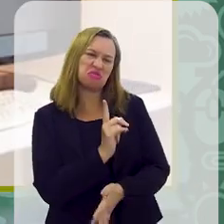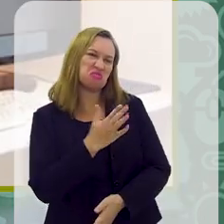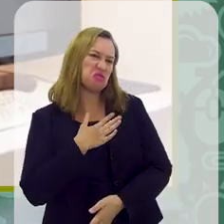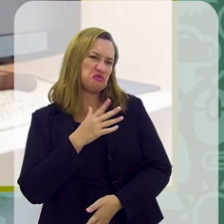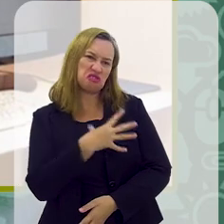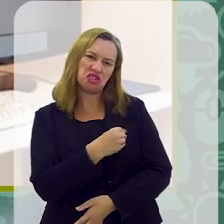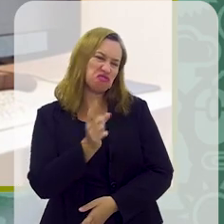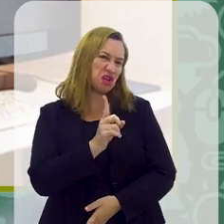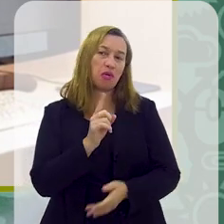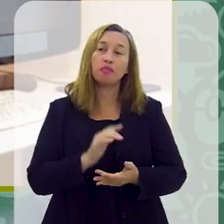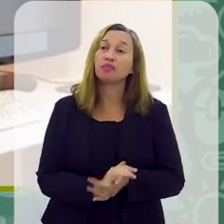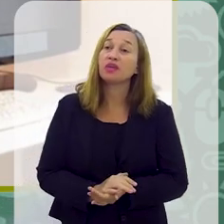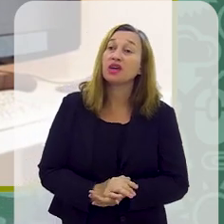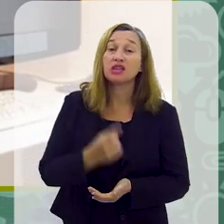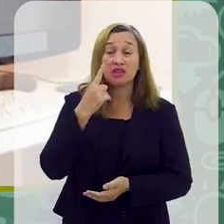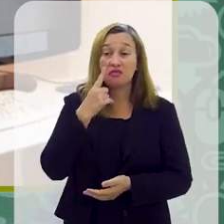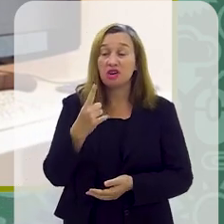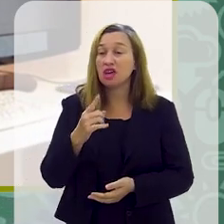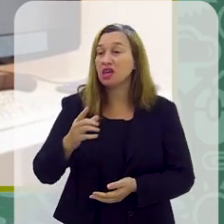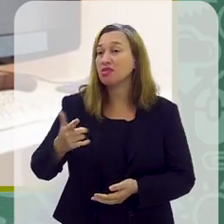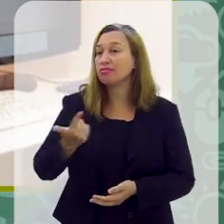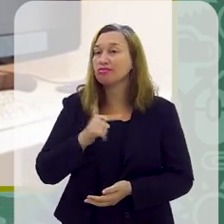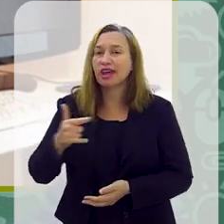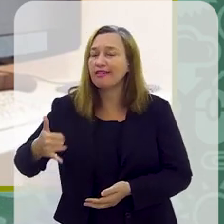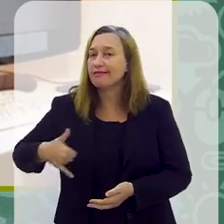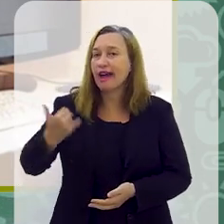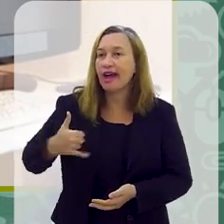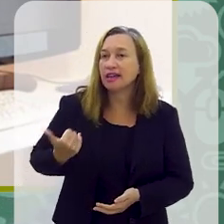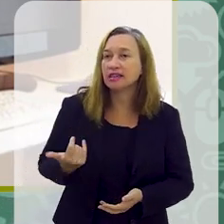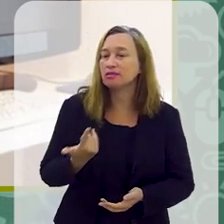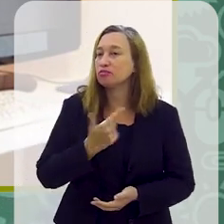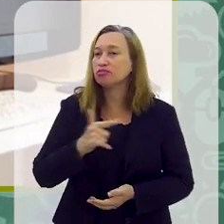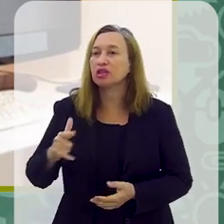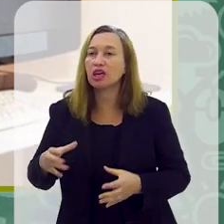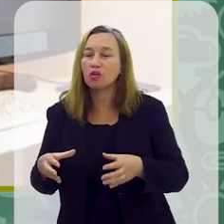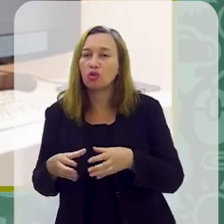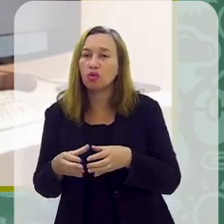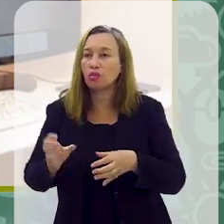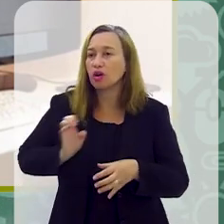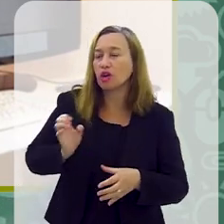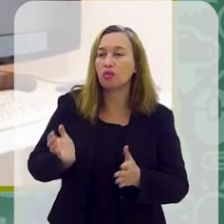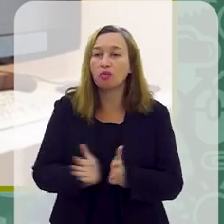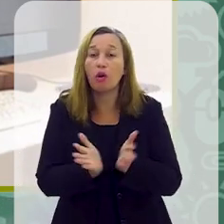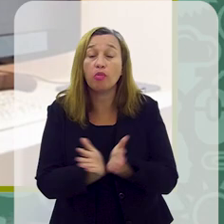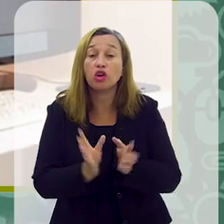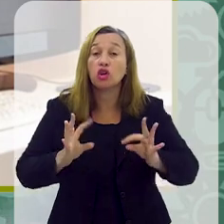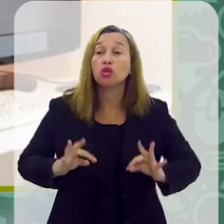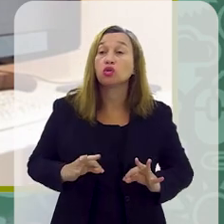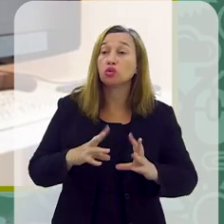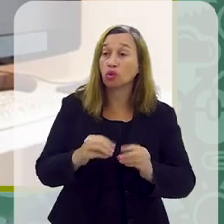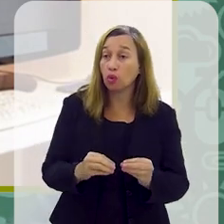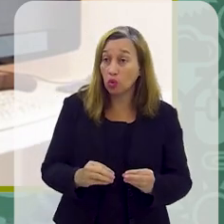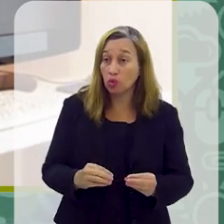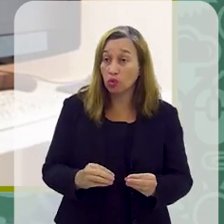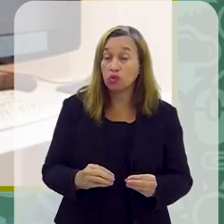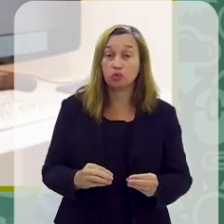vai acontecer com meu filho, mas a gente vê aí que não tem classe social, não tem idade, não tem gênero, todo mundo tá.